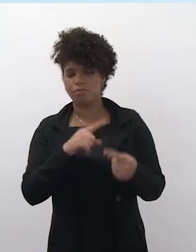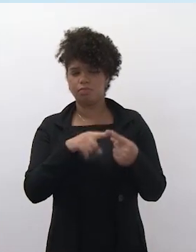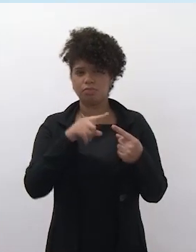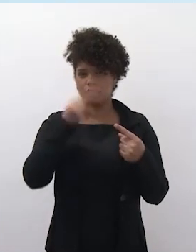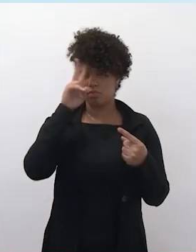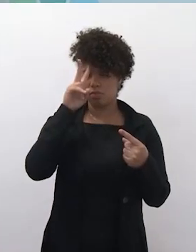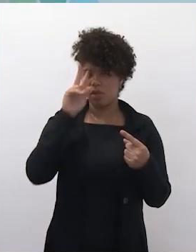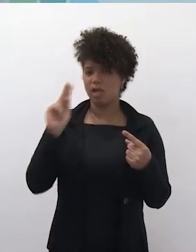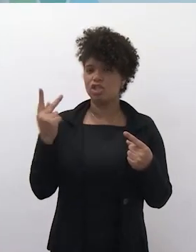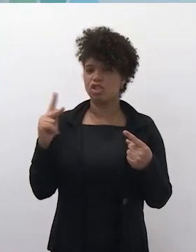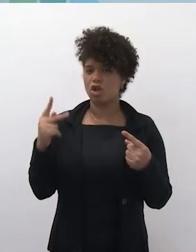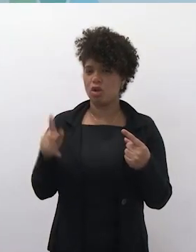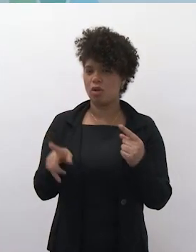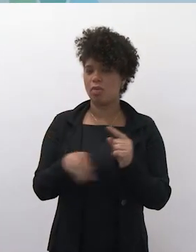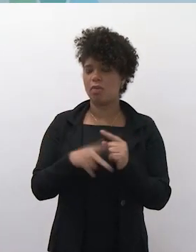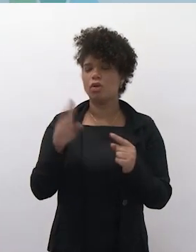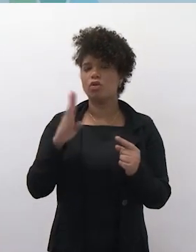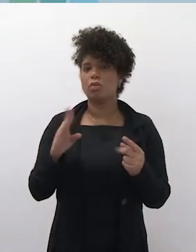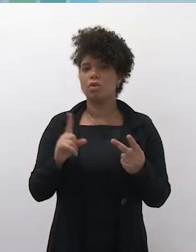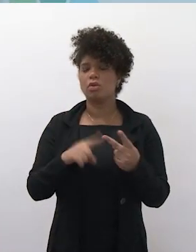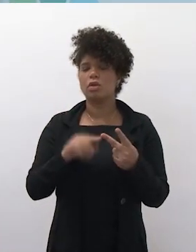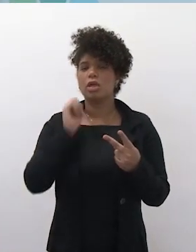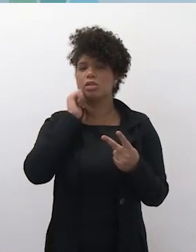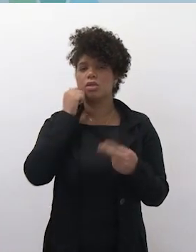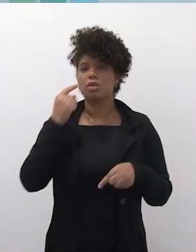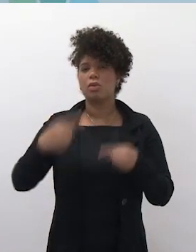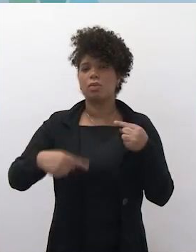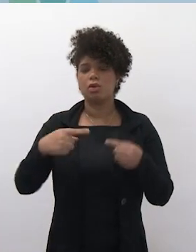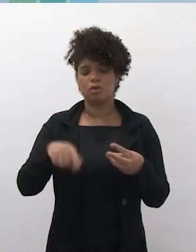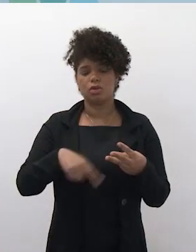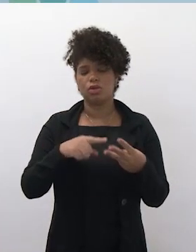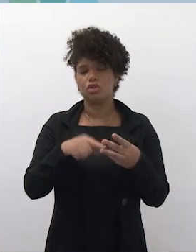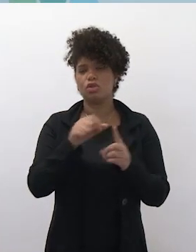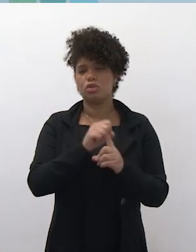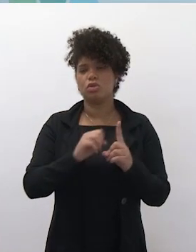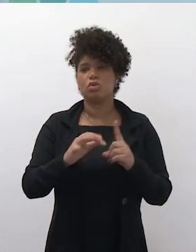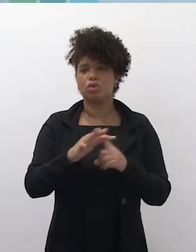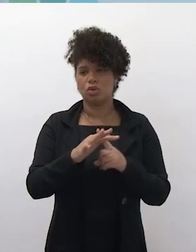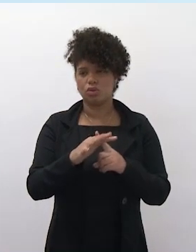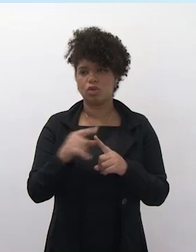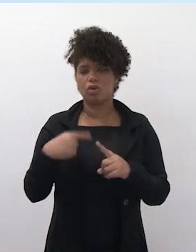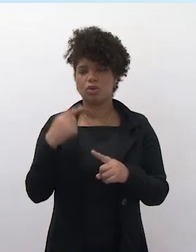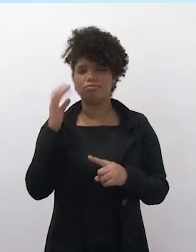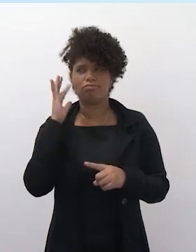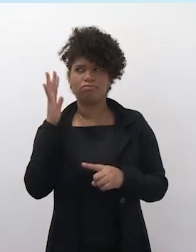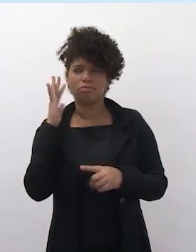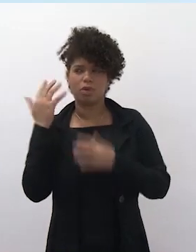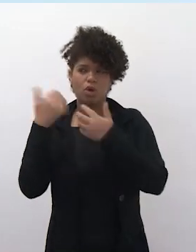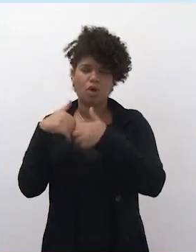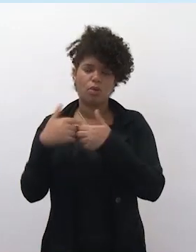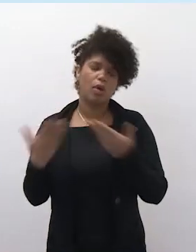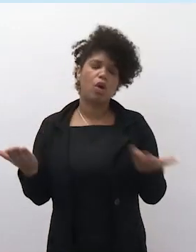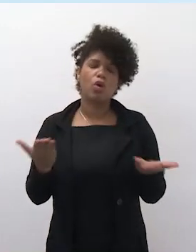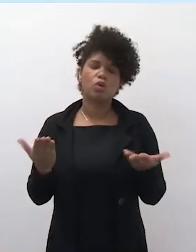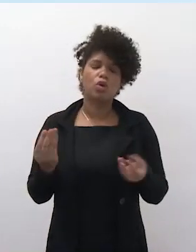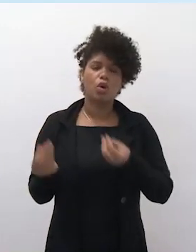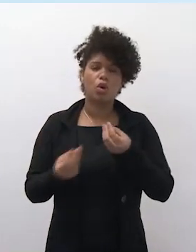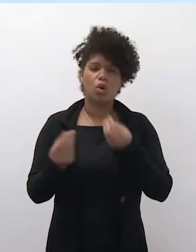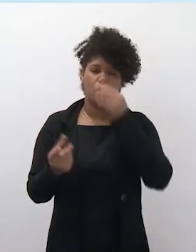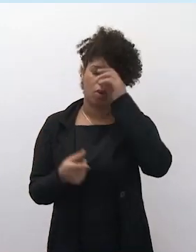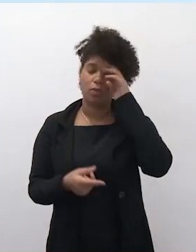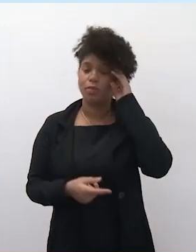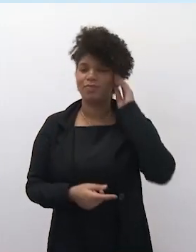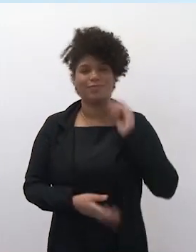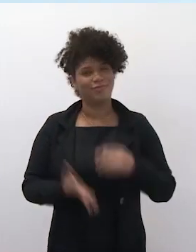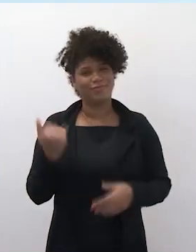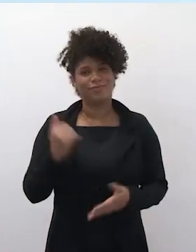Brasil, ciências políticas, sociologia, para a gente pensar o nosso mundo atual, né? Então, vamos